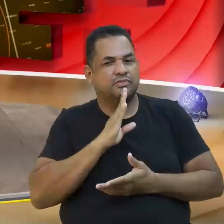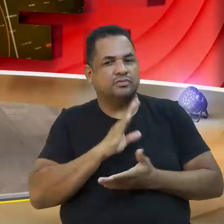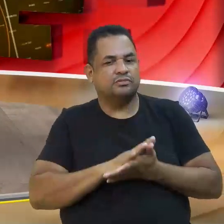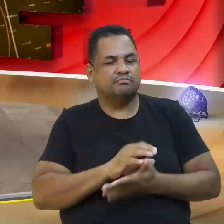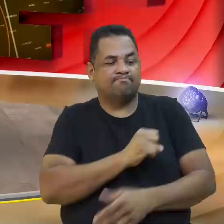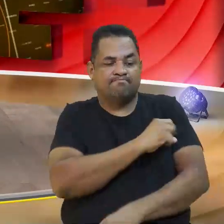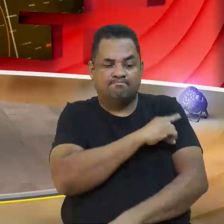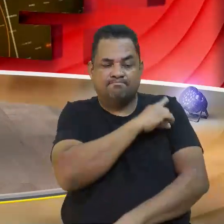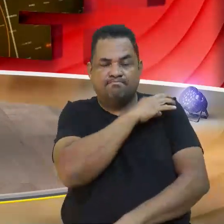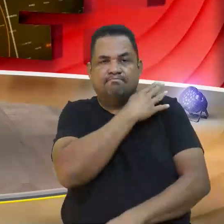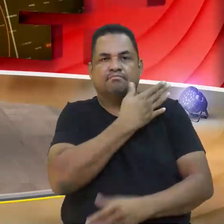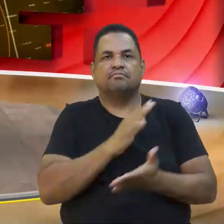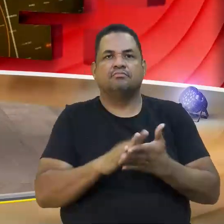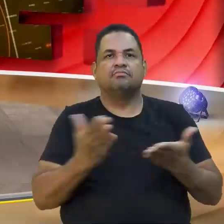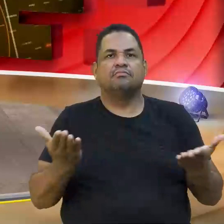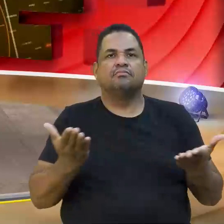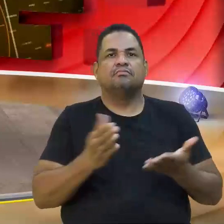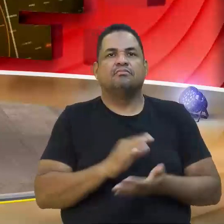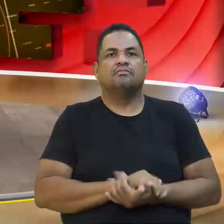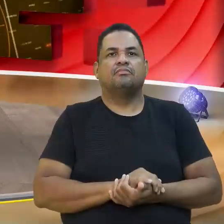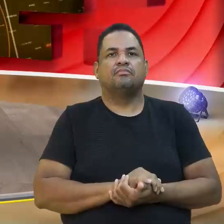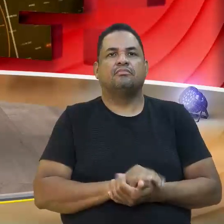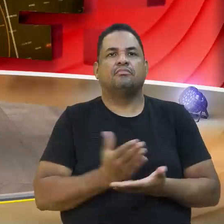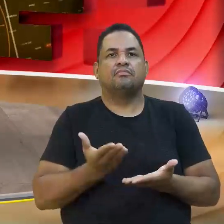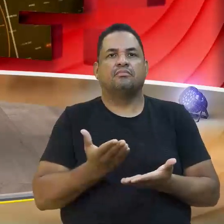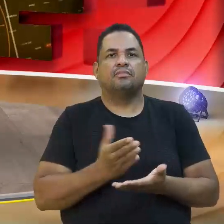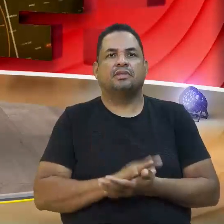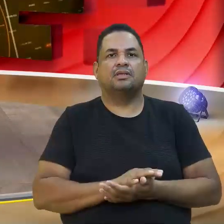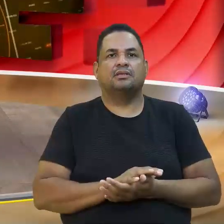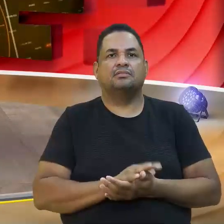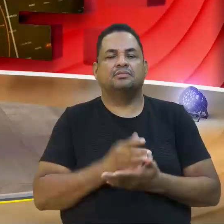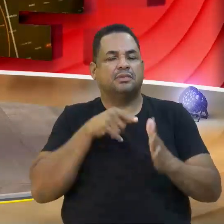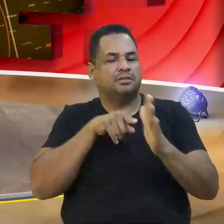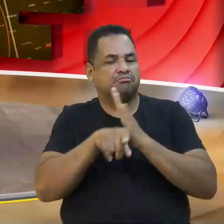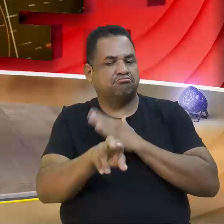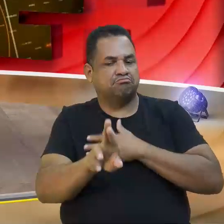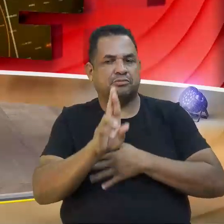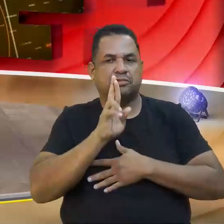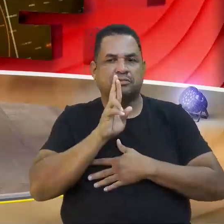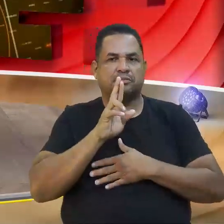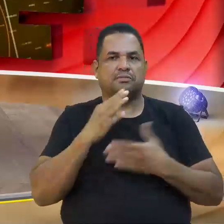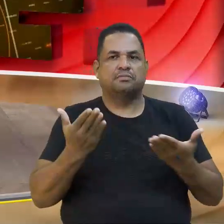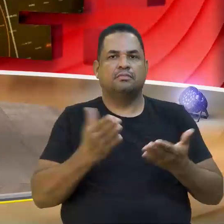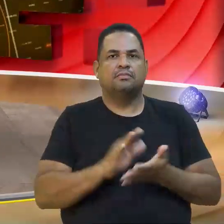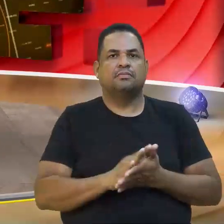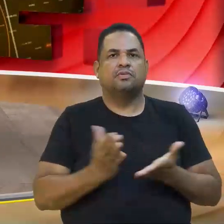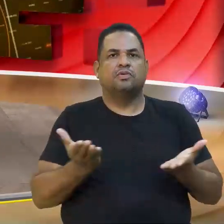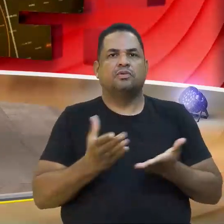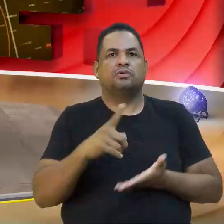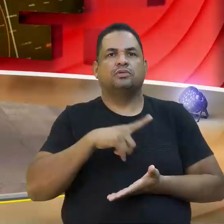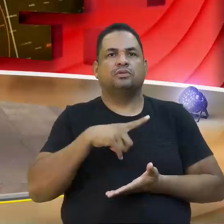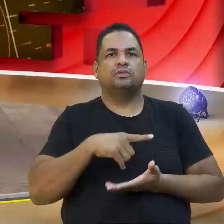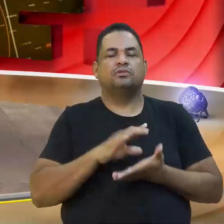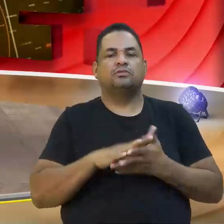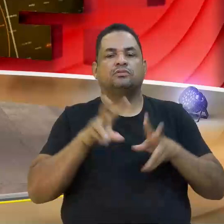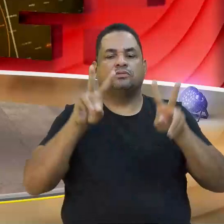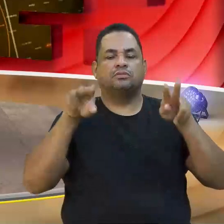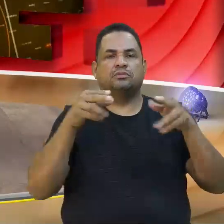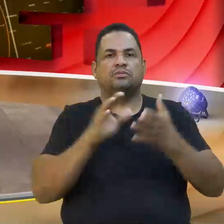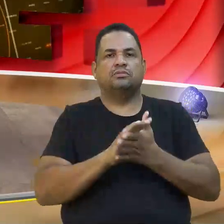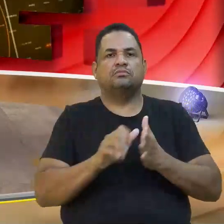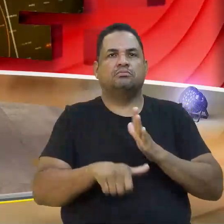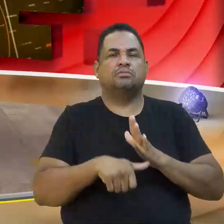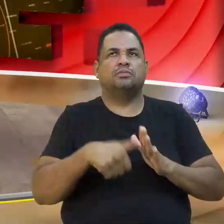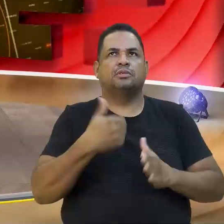de maneira, né, de forma com o quiz, que é perguntas e respostas. E hoje tem outro assunto, né? Na primeira aula a gente